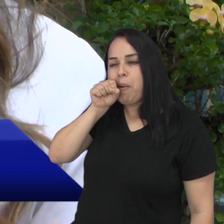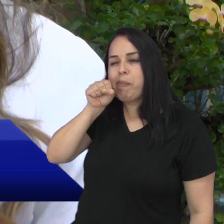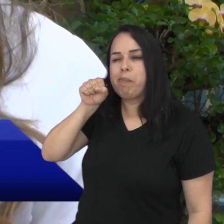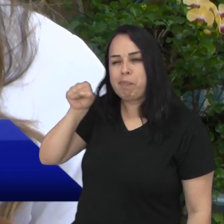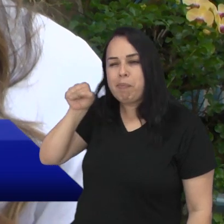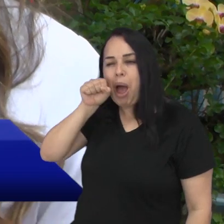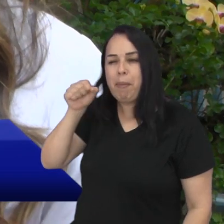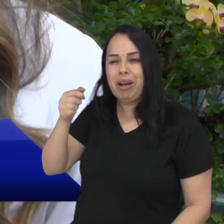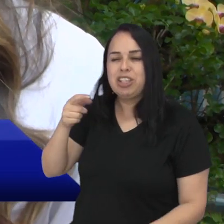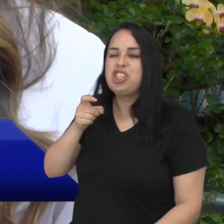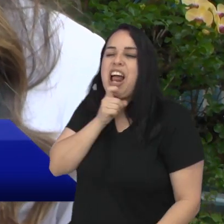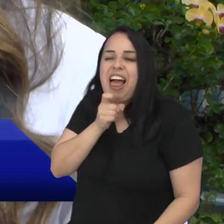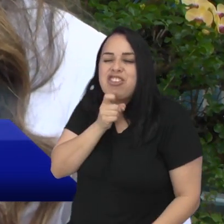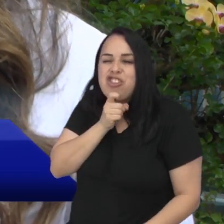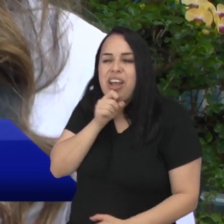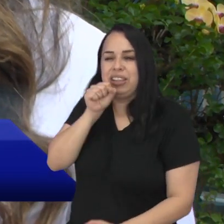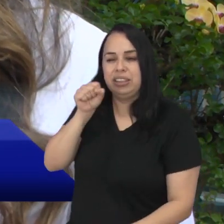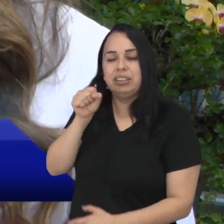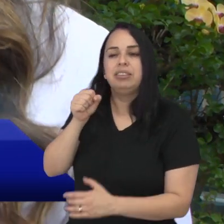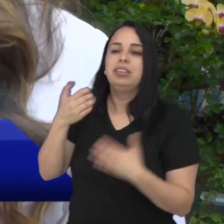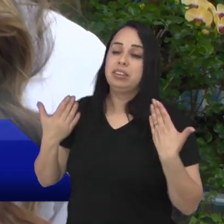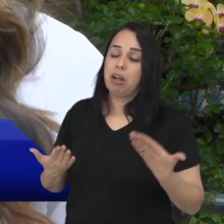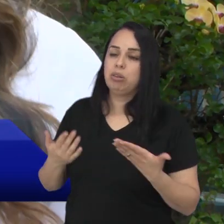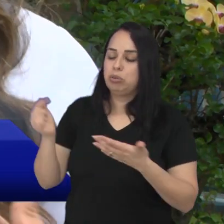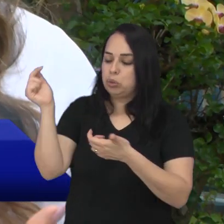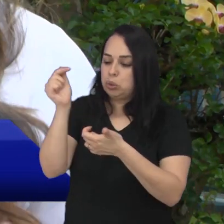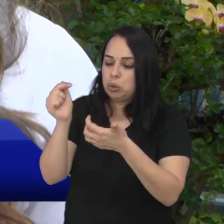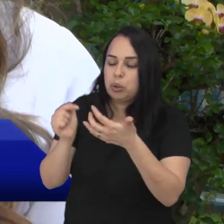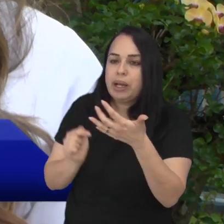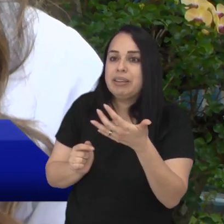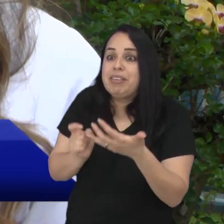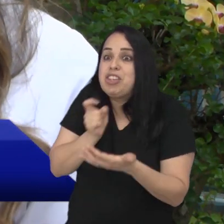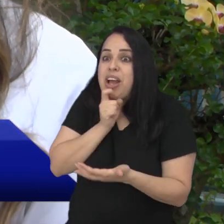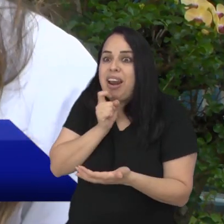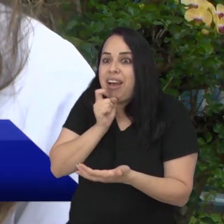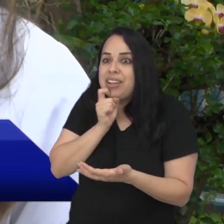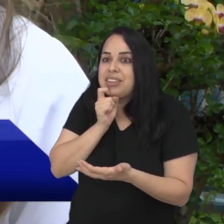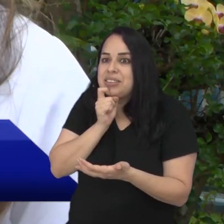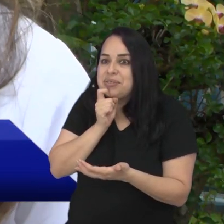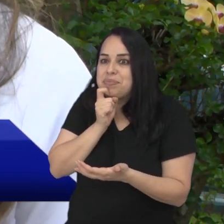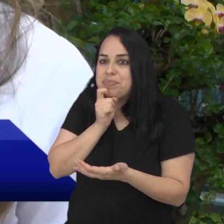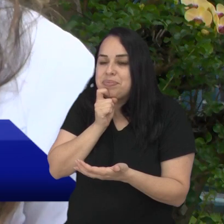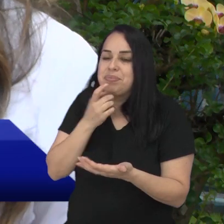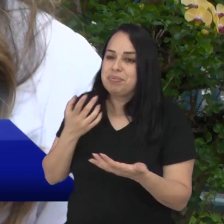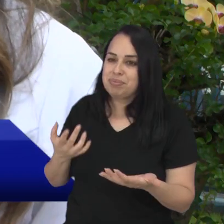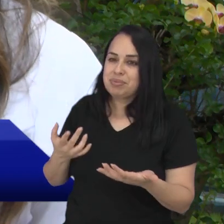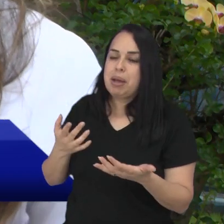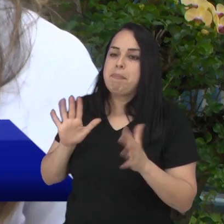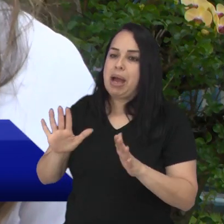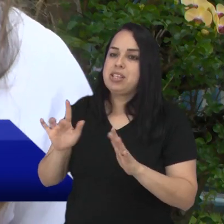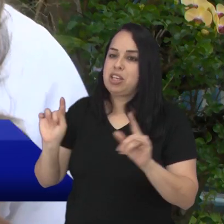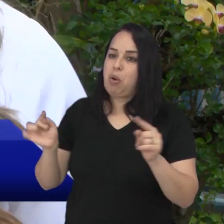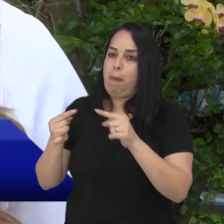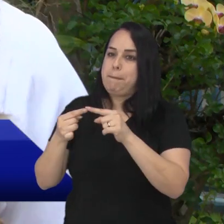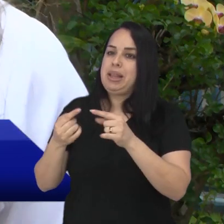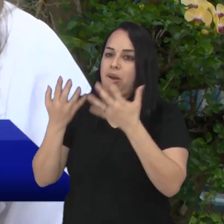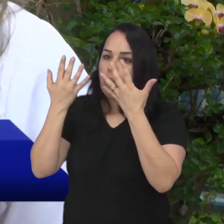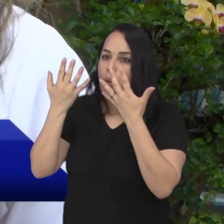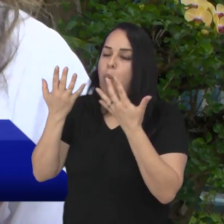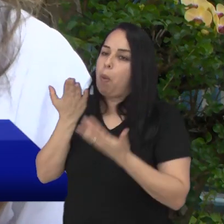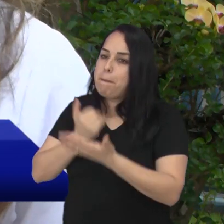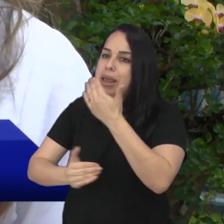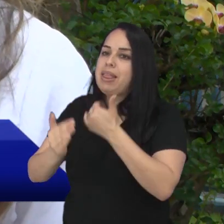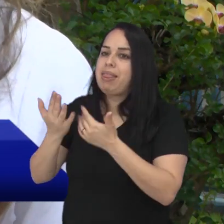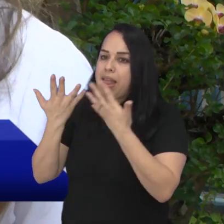o geladinho que a gente consumia quando criança. Então todos esses alimentos mais frios, né? Vindo aí dos alimentos mais in natura possíveis,